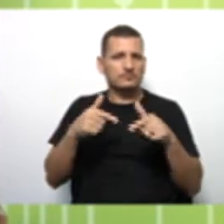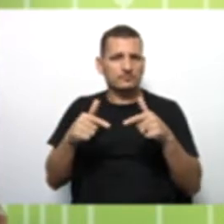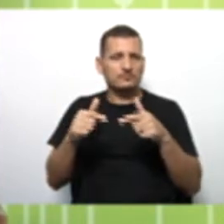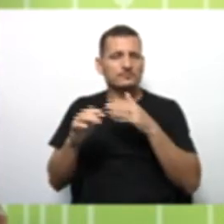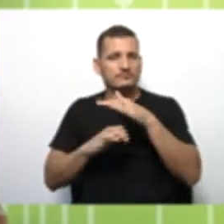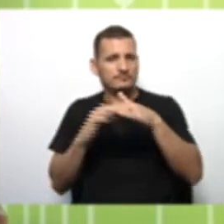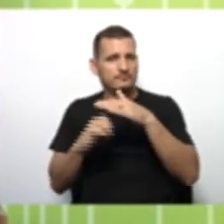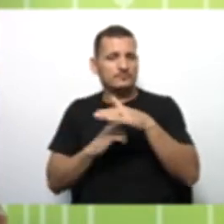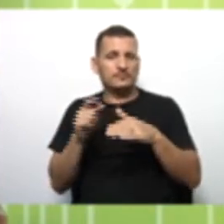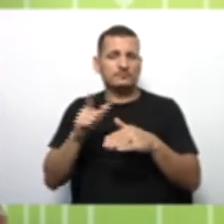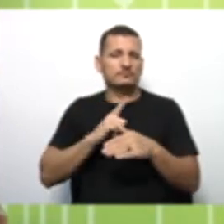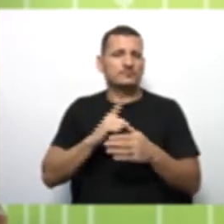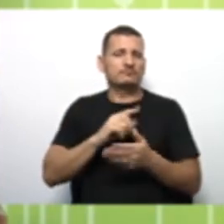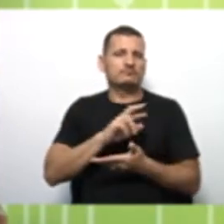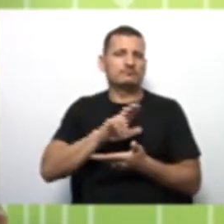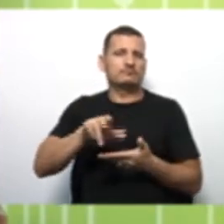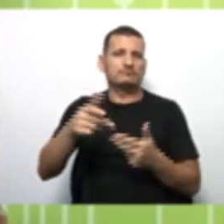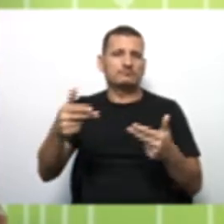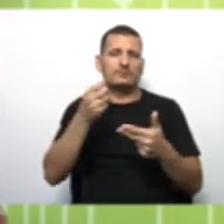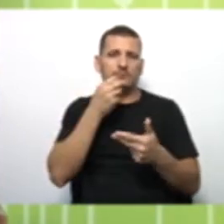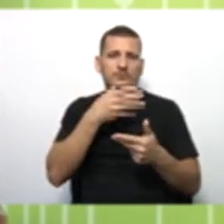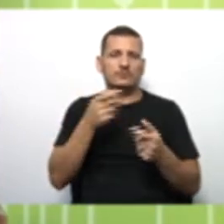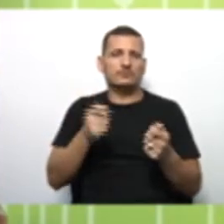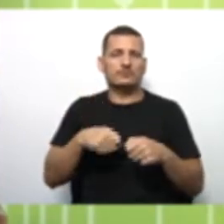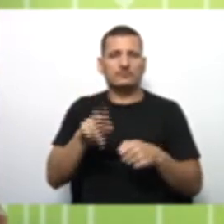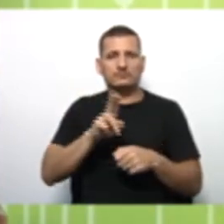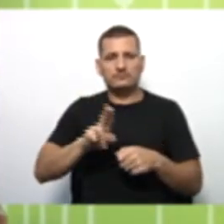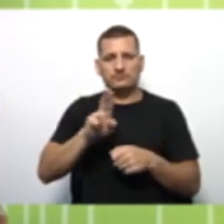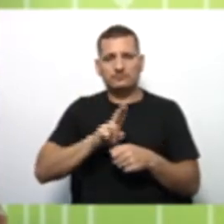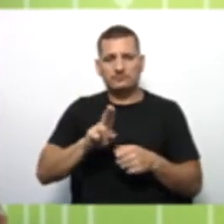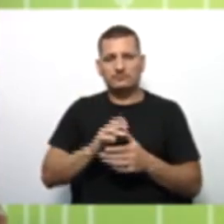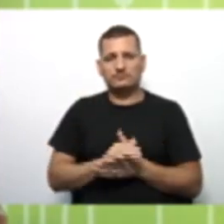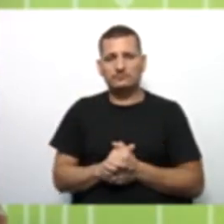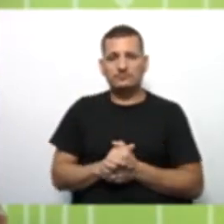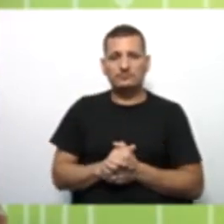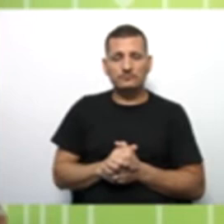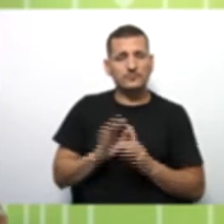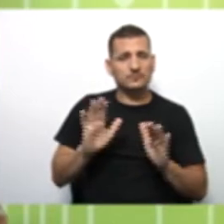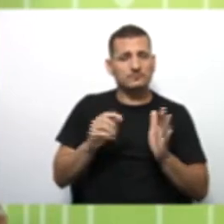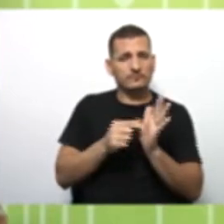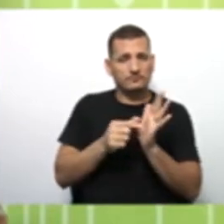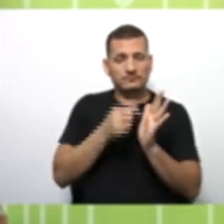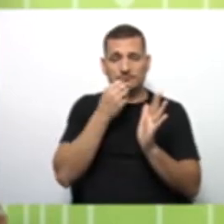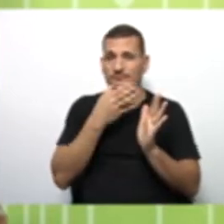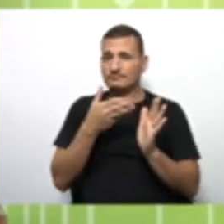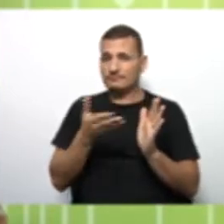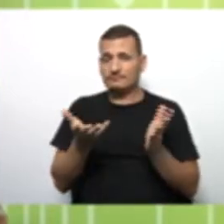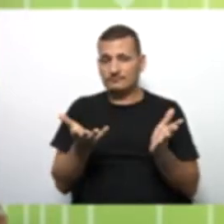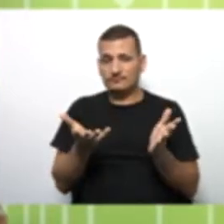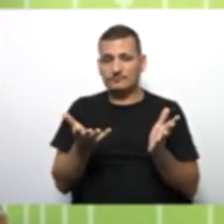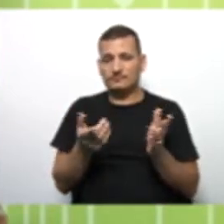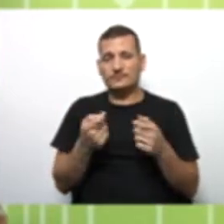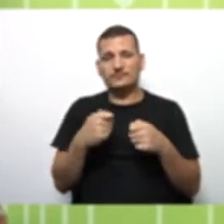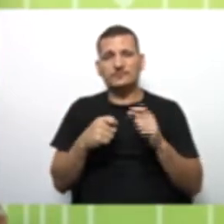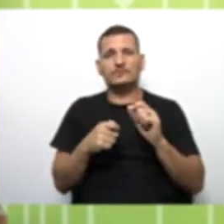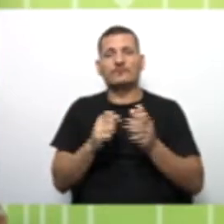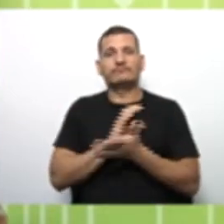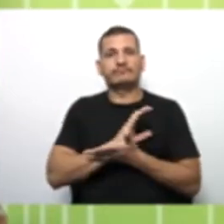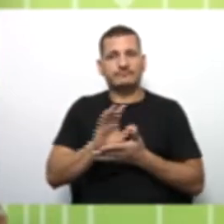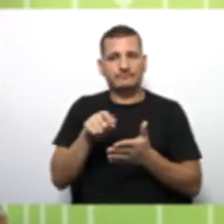tem muita coisa boa que pode utilizar. É claro que uma ferramenta boa dessa, com certeza, requer aí um